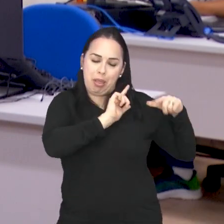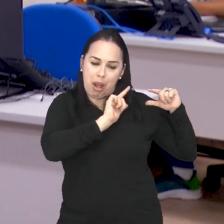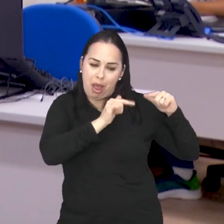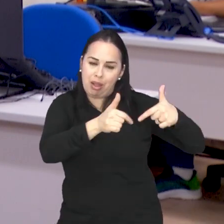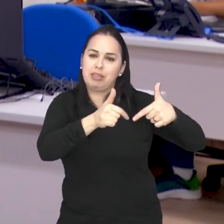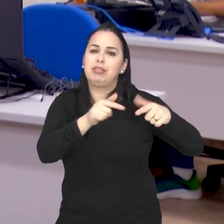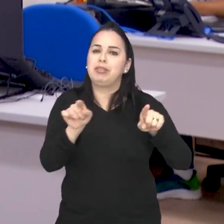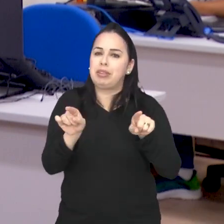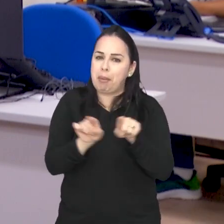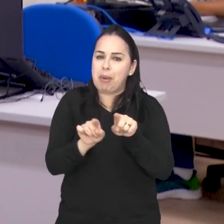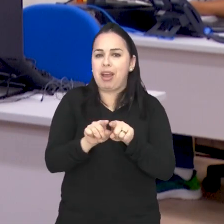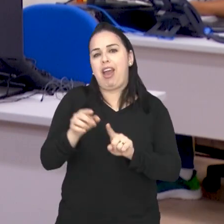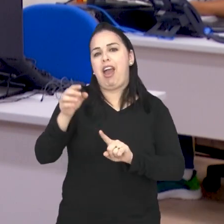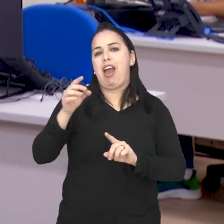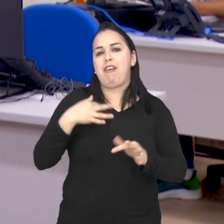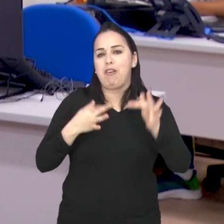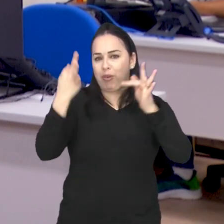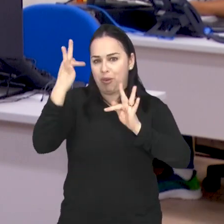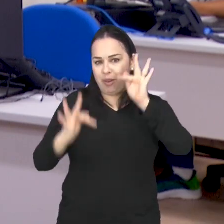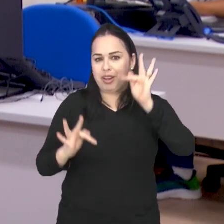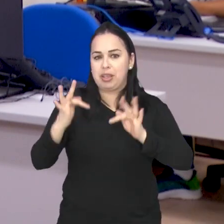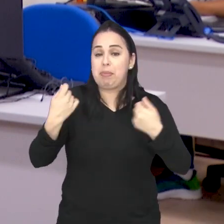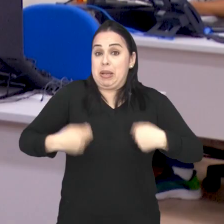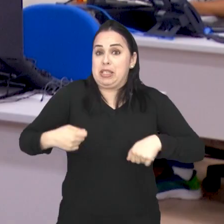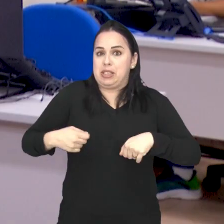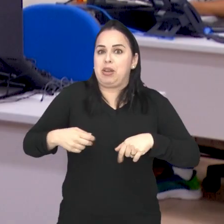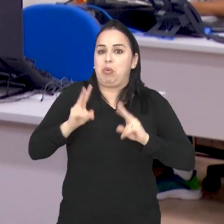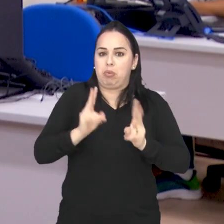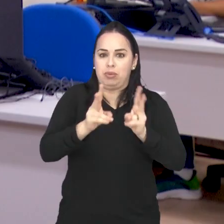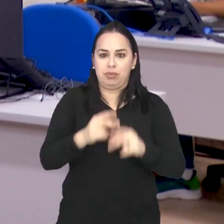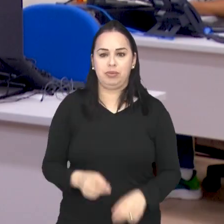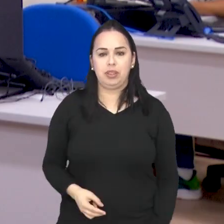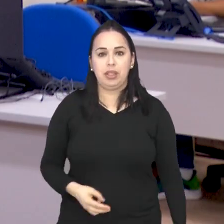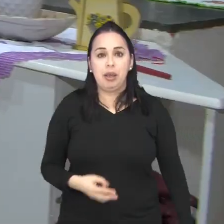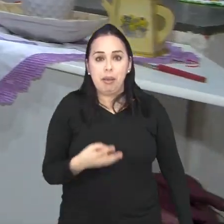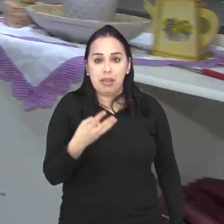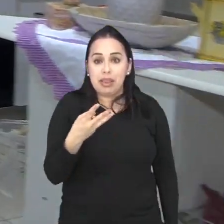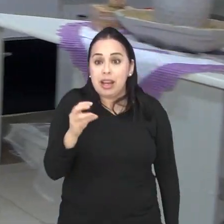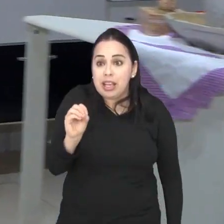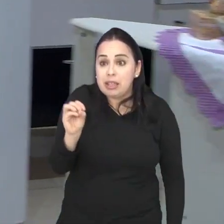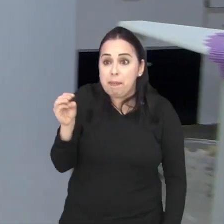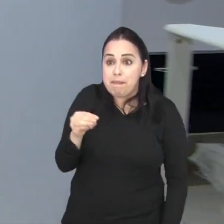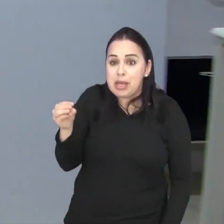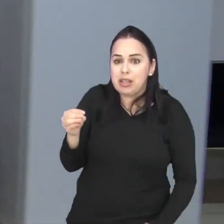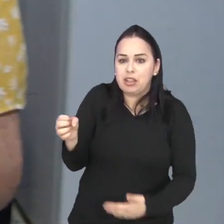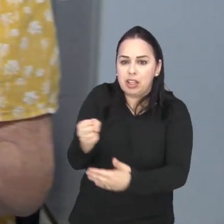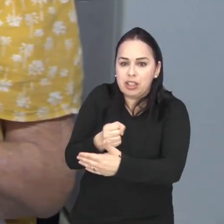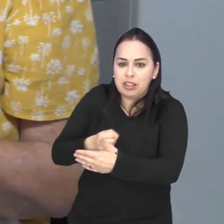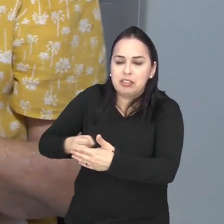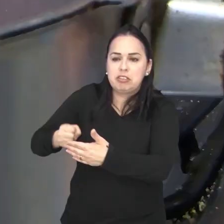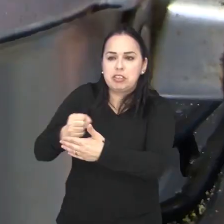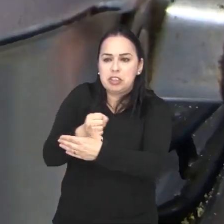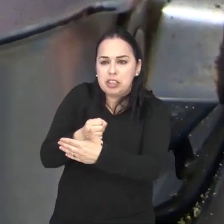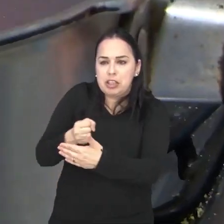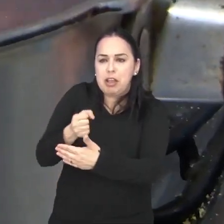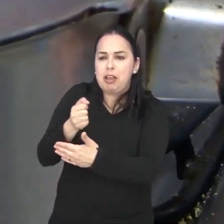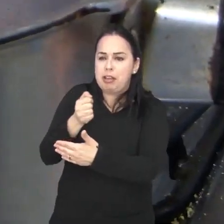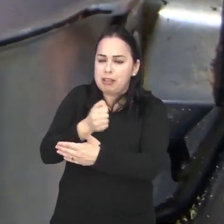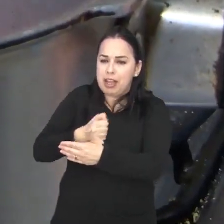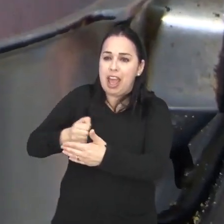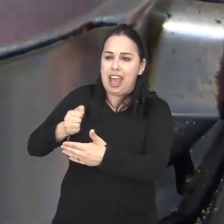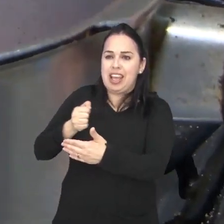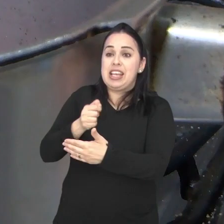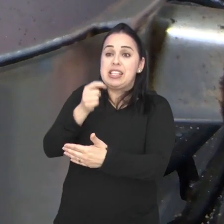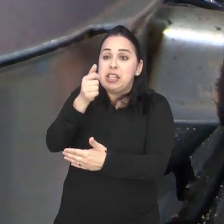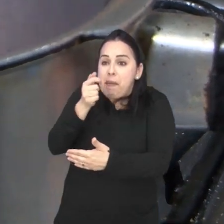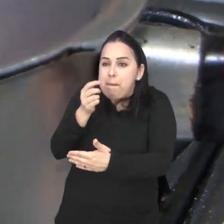passado? Pois é, isso também é folclore e merece ser preservado. Mais de meia hora para fazer, para torrar. Só que quando